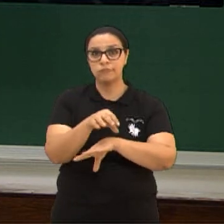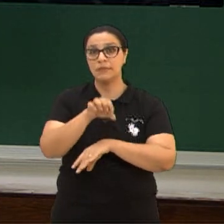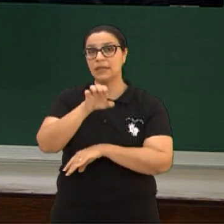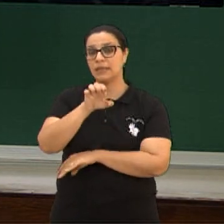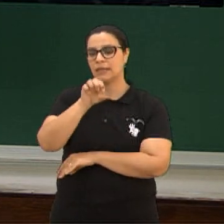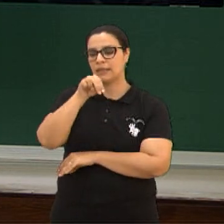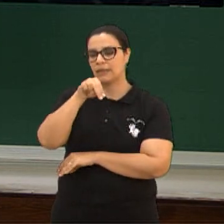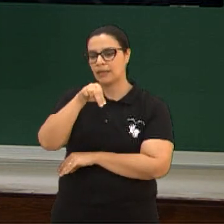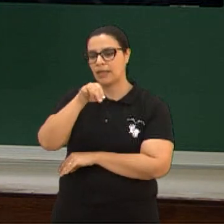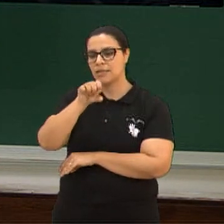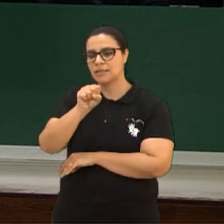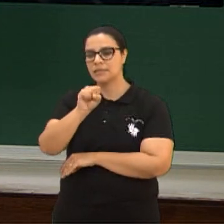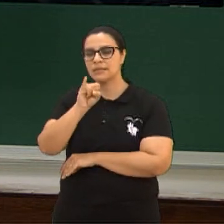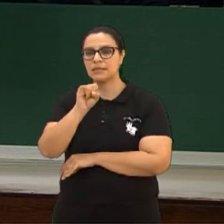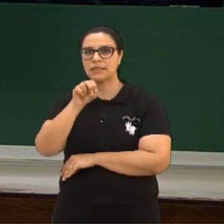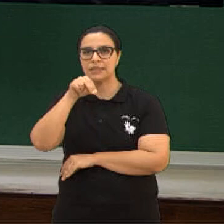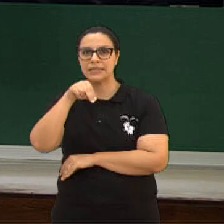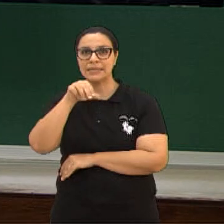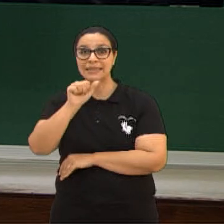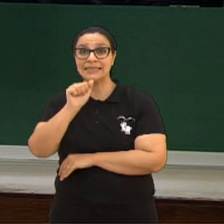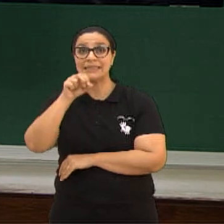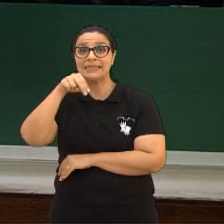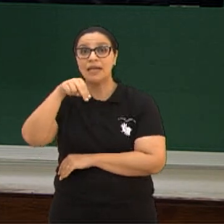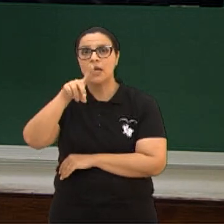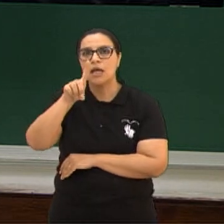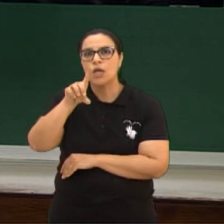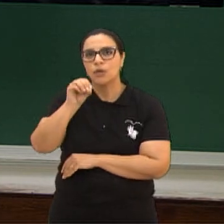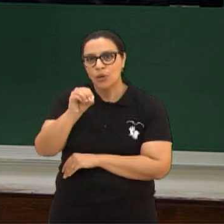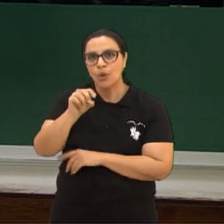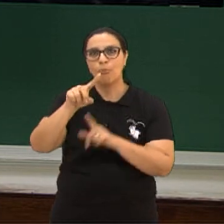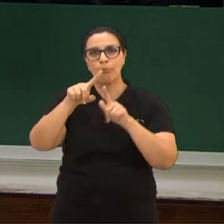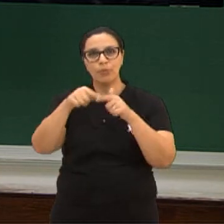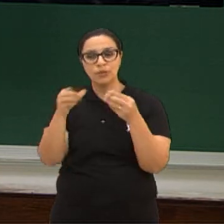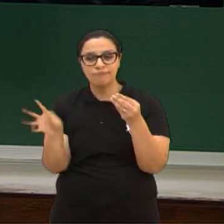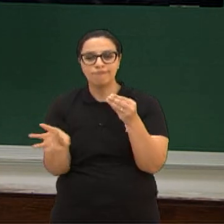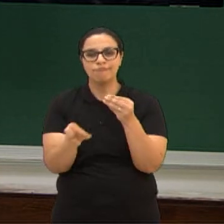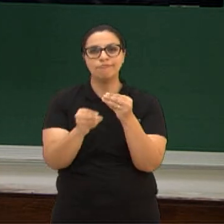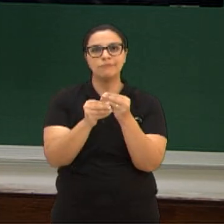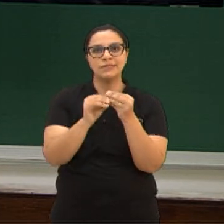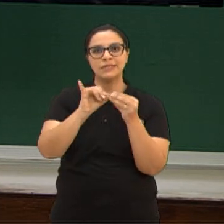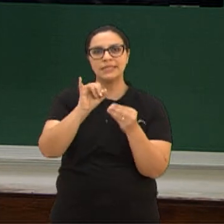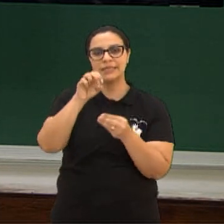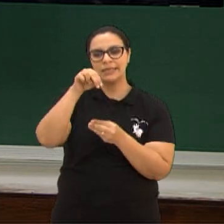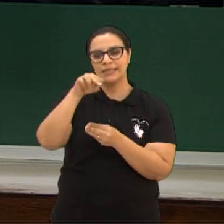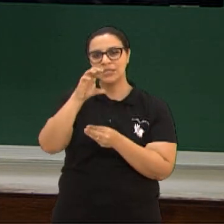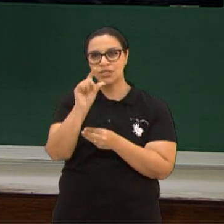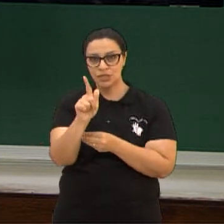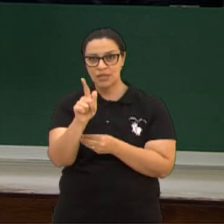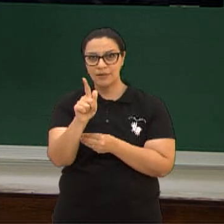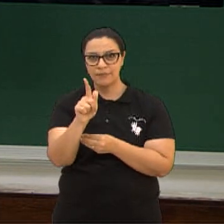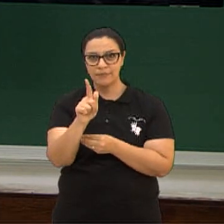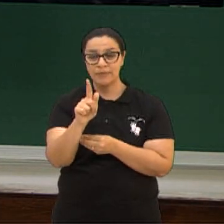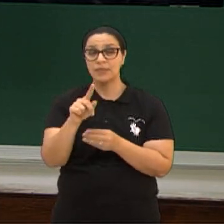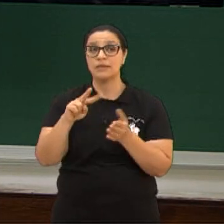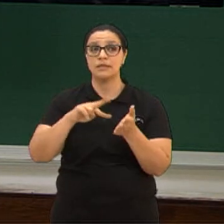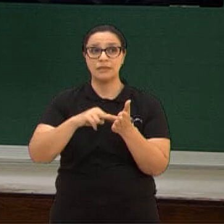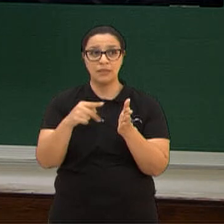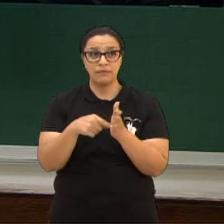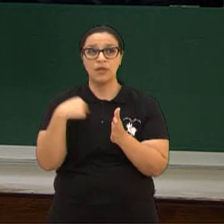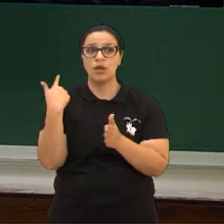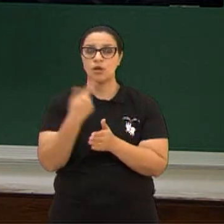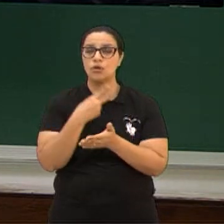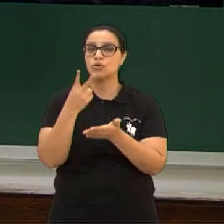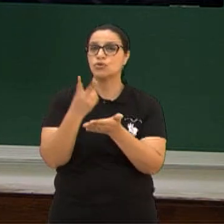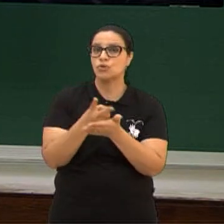aí, no verbo teach, eu acrescento a terminação ing. Para daí,